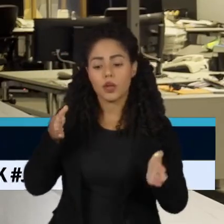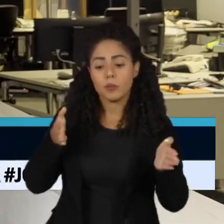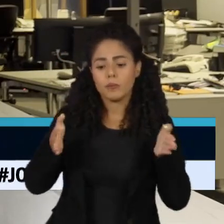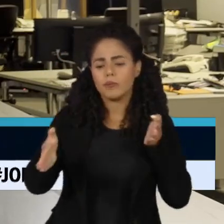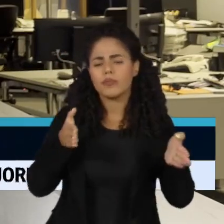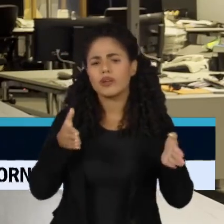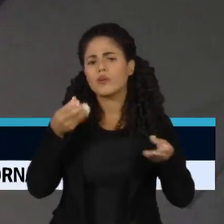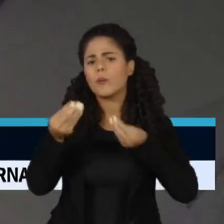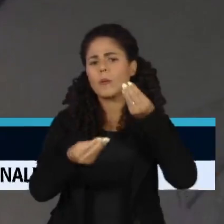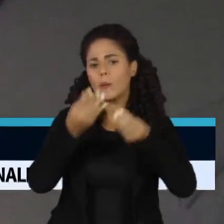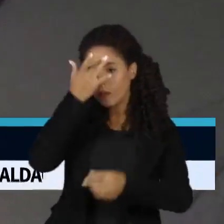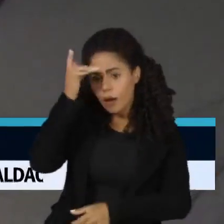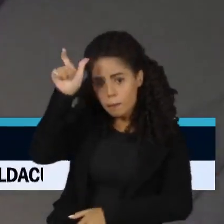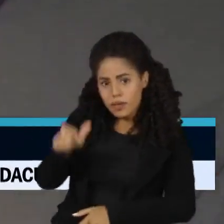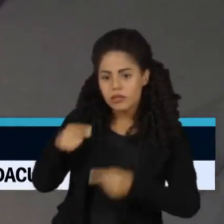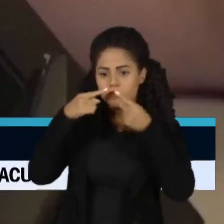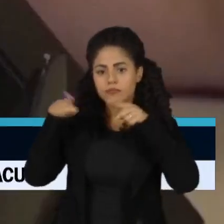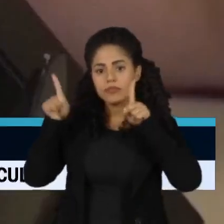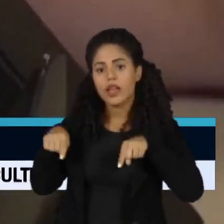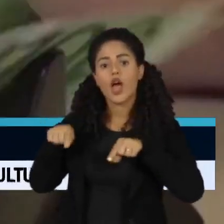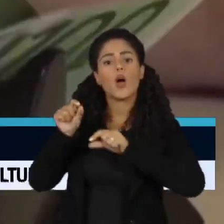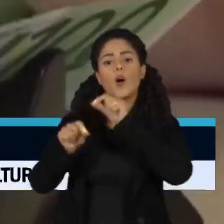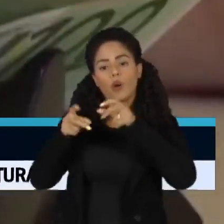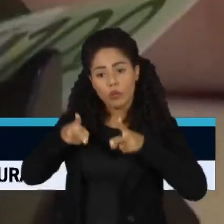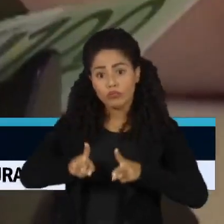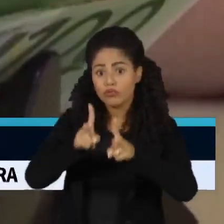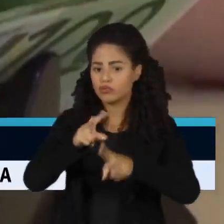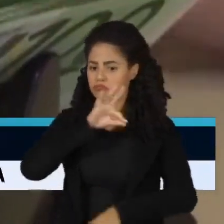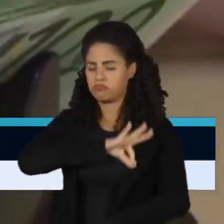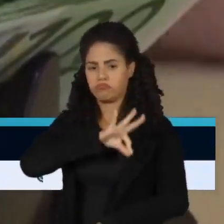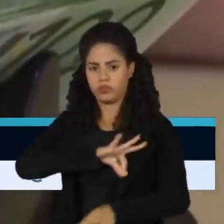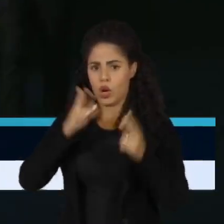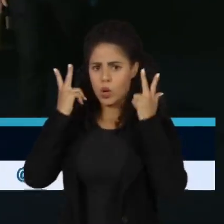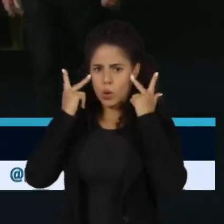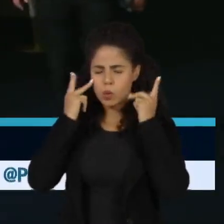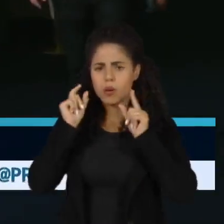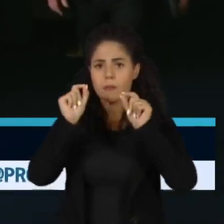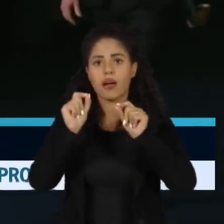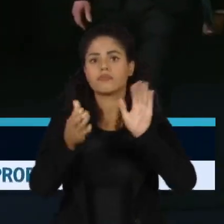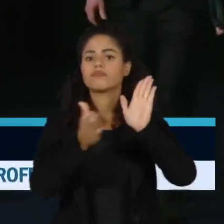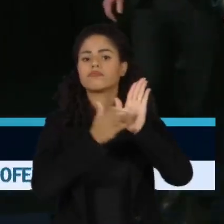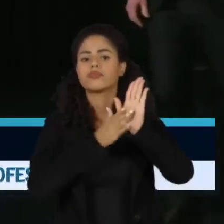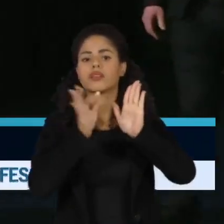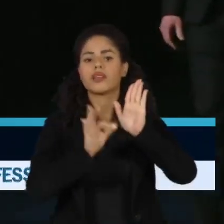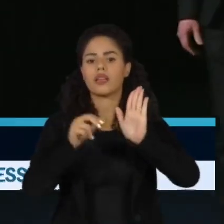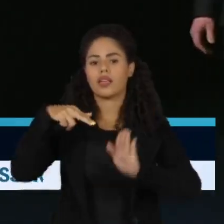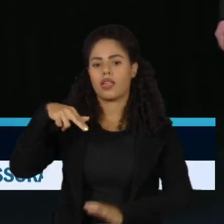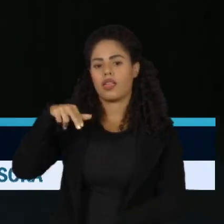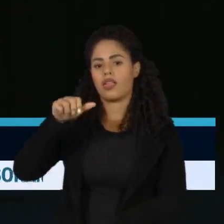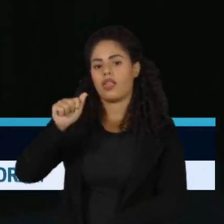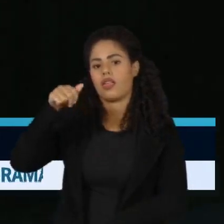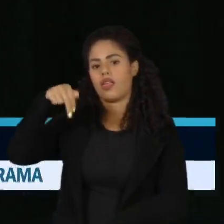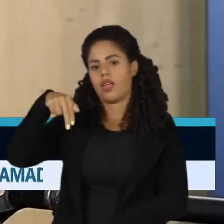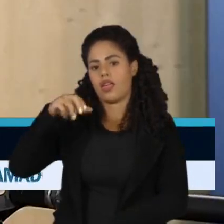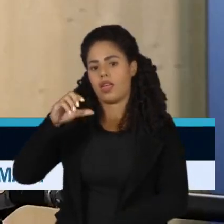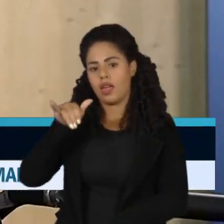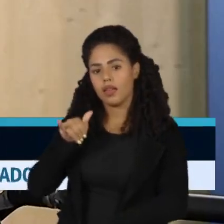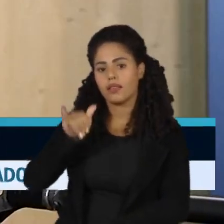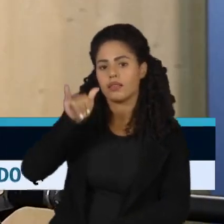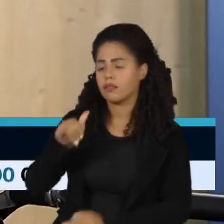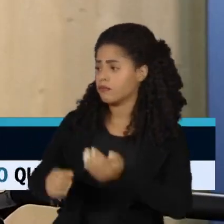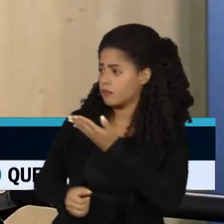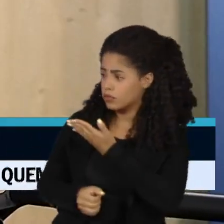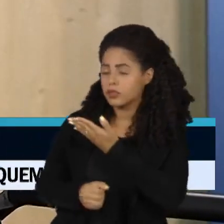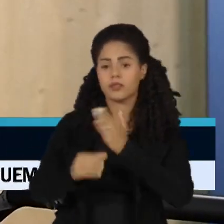período funcionário continua recebendo o salário integral a proposta é da ministra do interior não se fez a do partido de centro esquerda